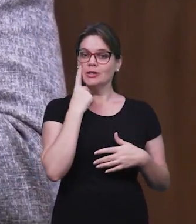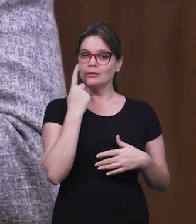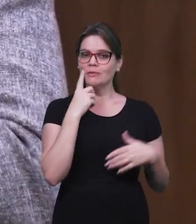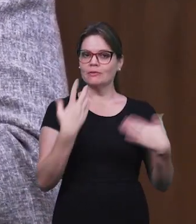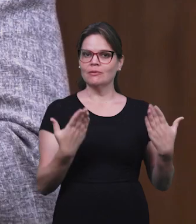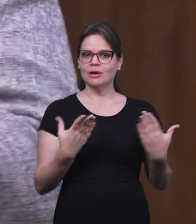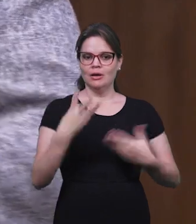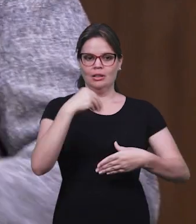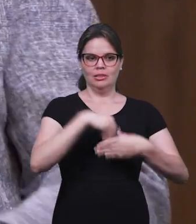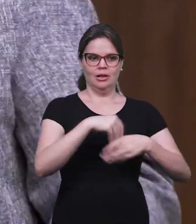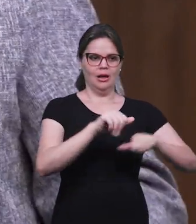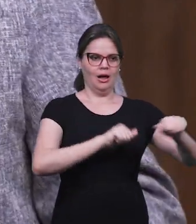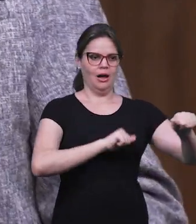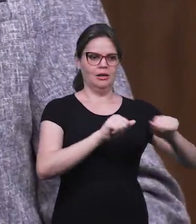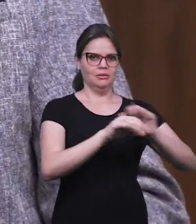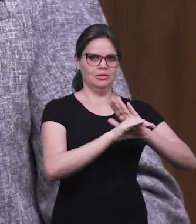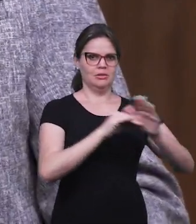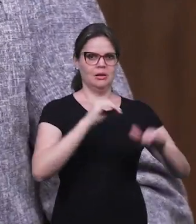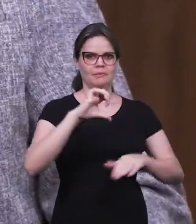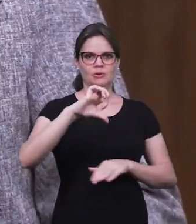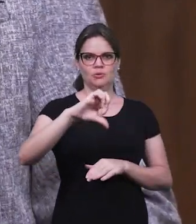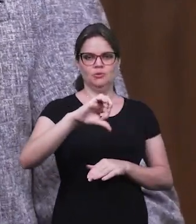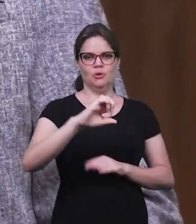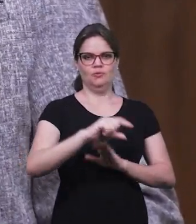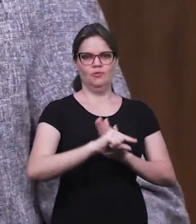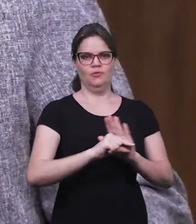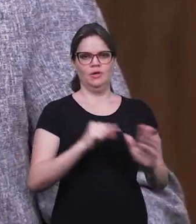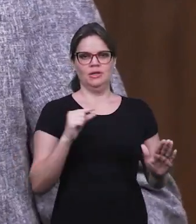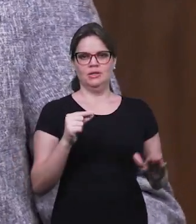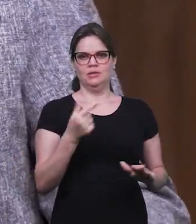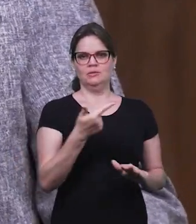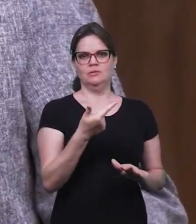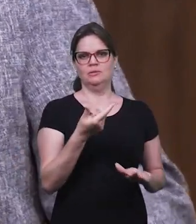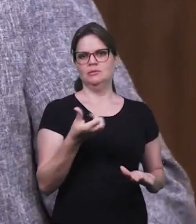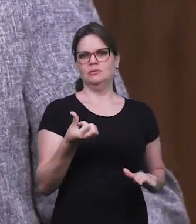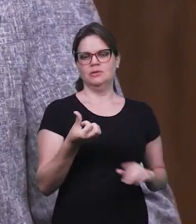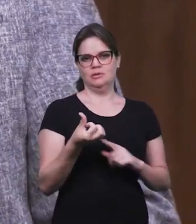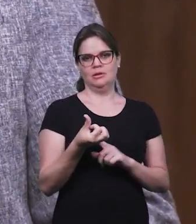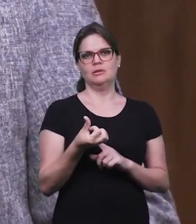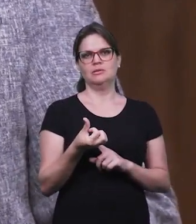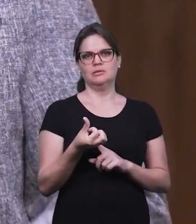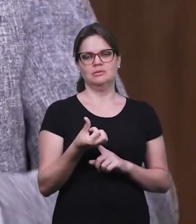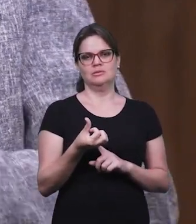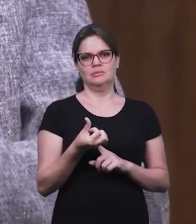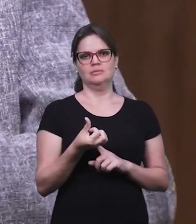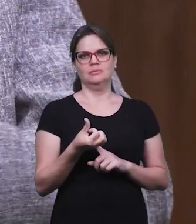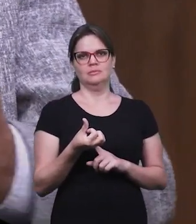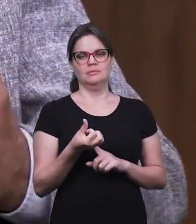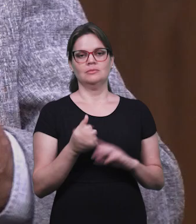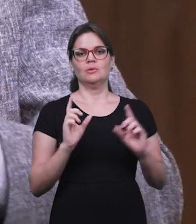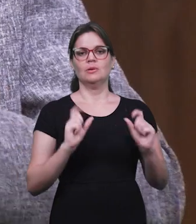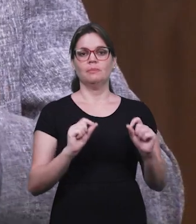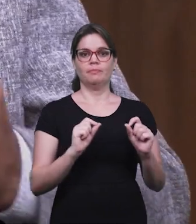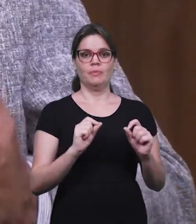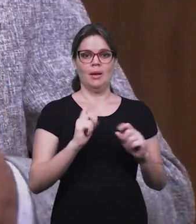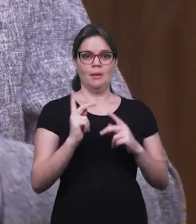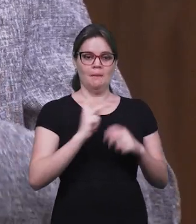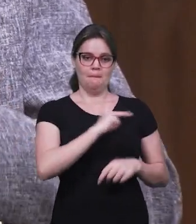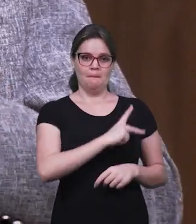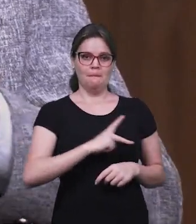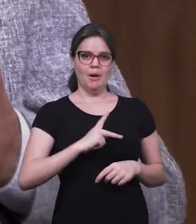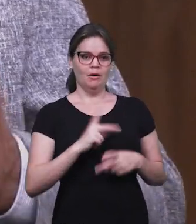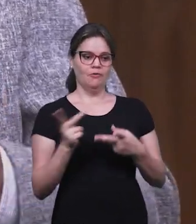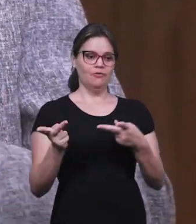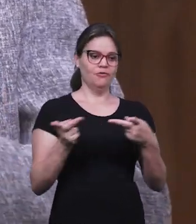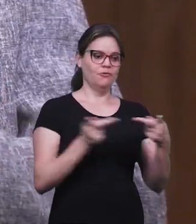encontra-se com Pedro quando ele, de fato, vai a Jerusalém depois da sua conversão e convive ali, né,